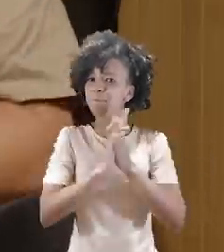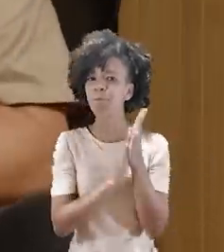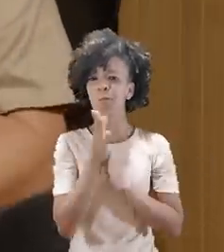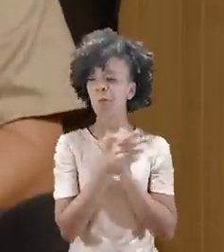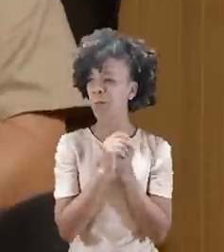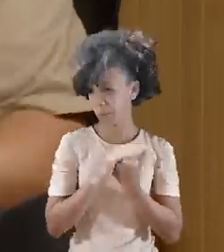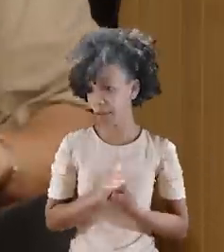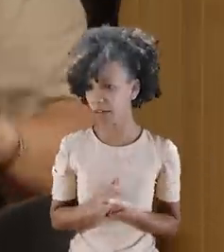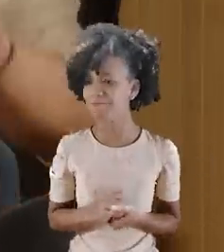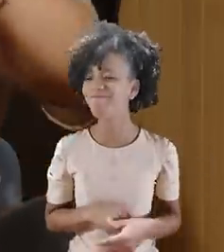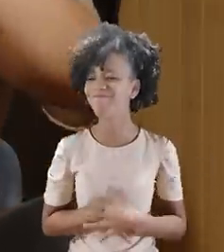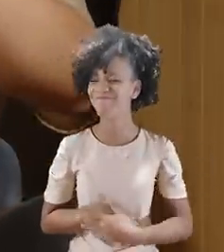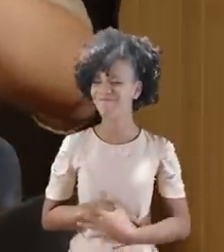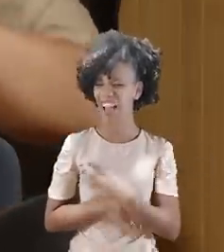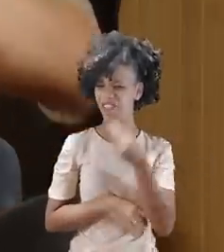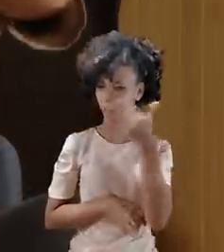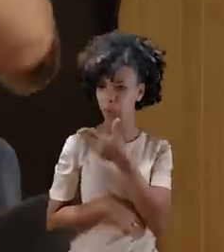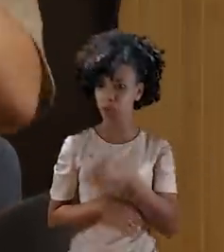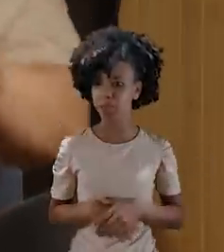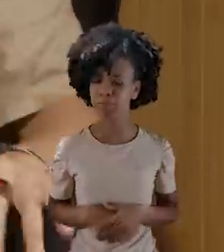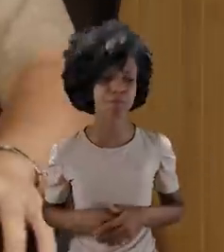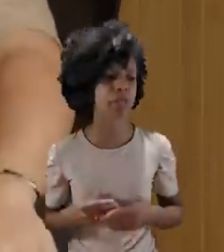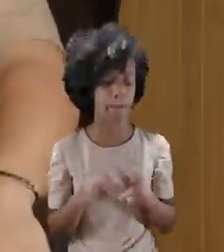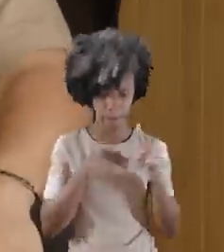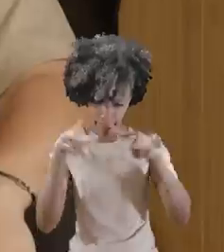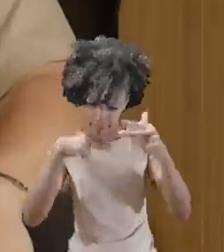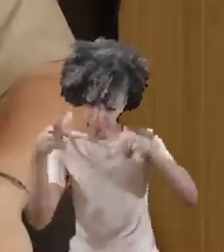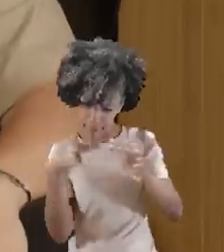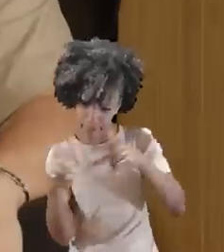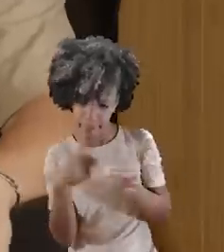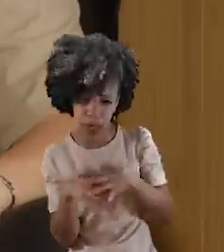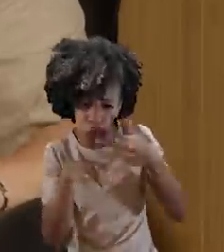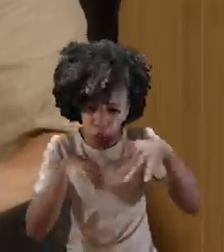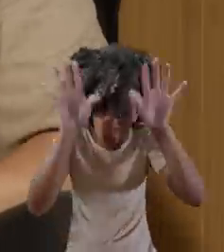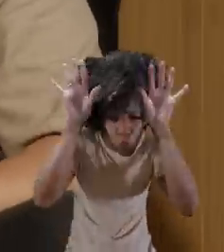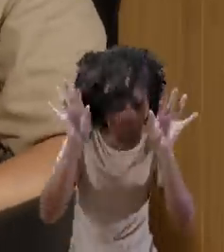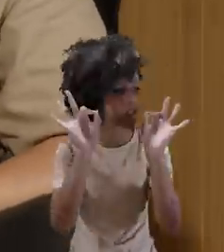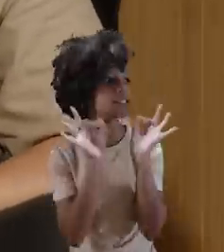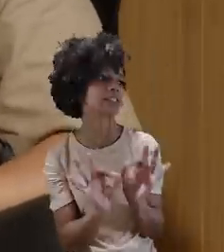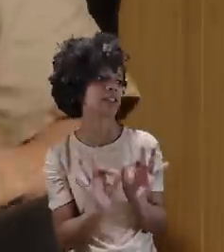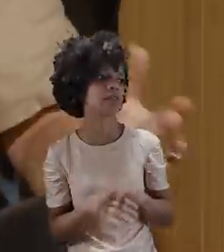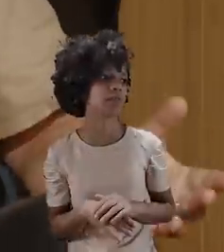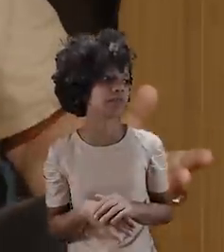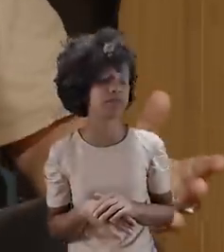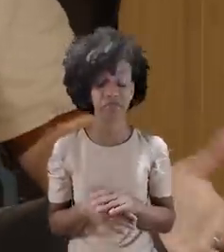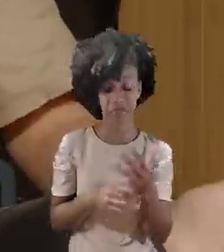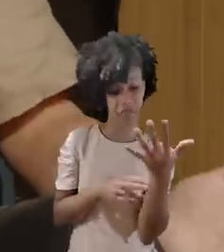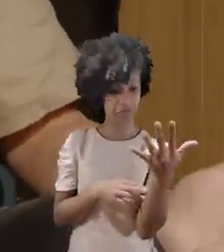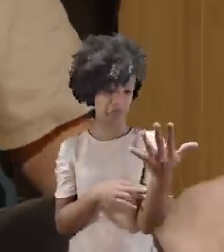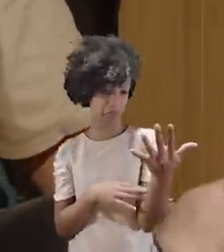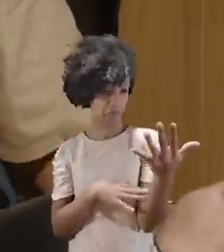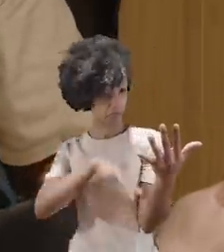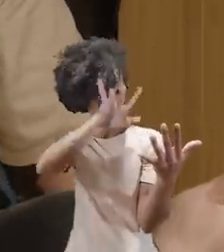vamos lá então filha da aí papai deixei um dedo humano redondinho arrepiadinha jeito que eu falei que ia ficar formar